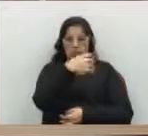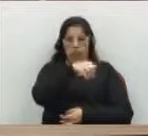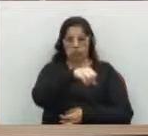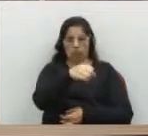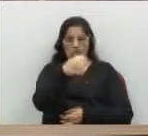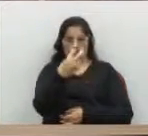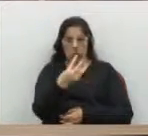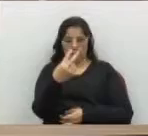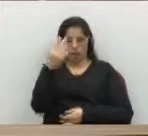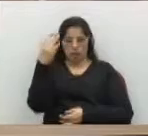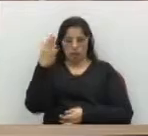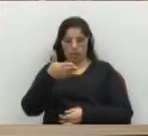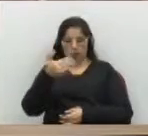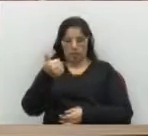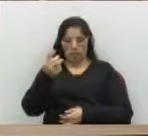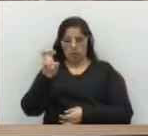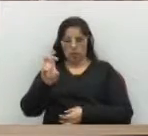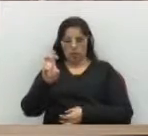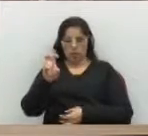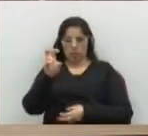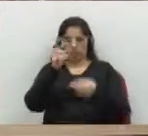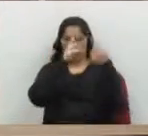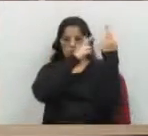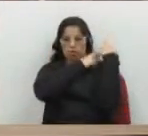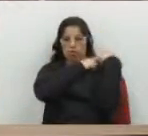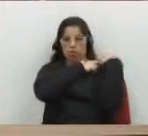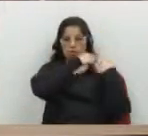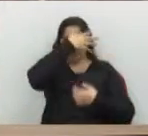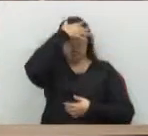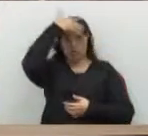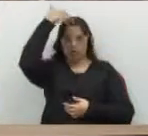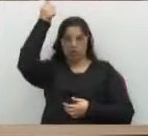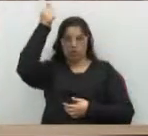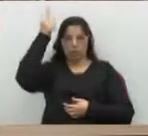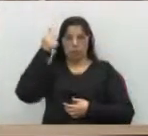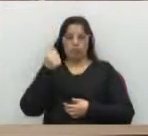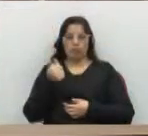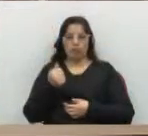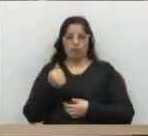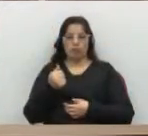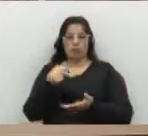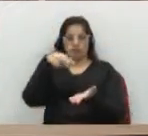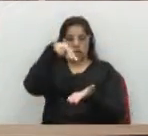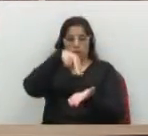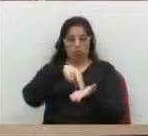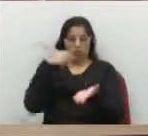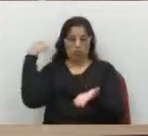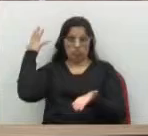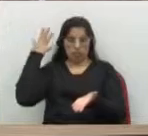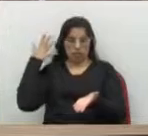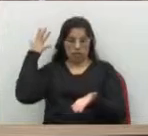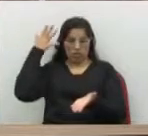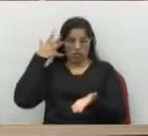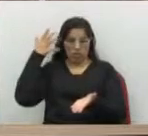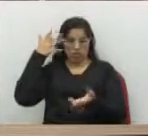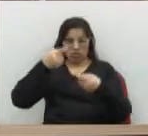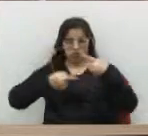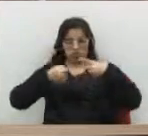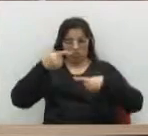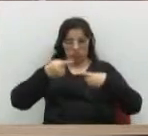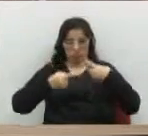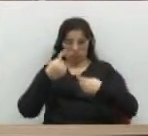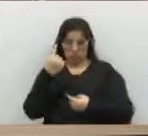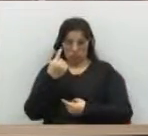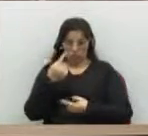492/2015, autor vereador Toninho Franco. Requerimento 492 do vereador Toninho Franco está em